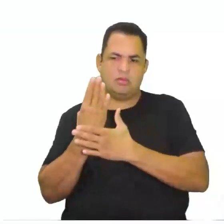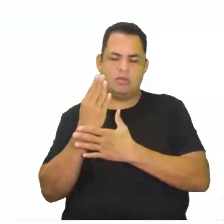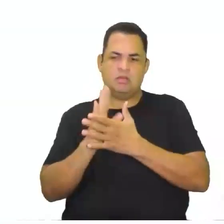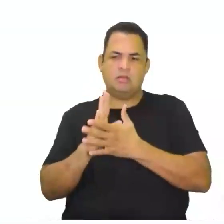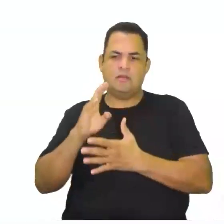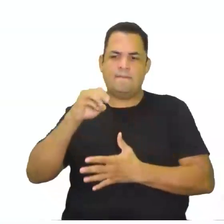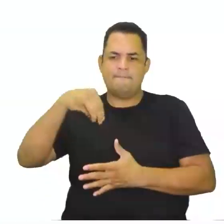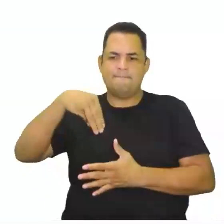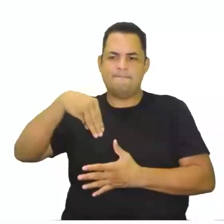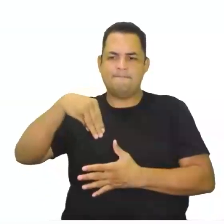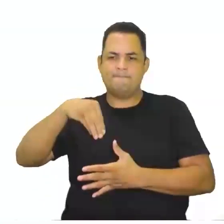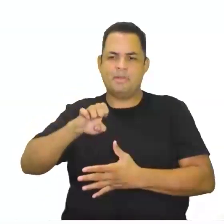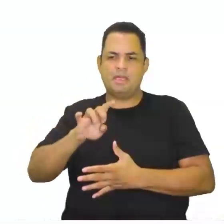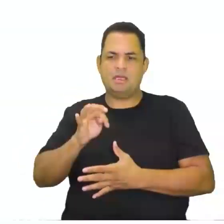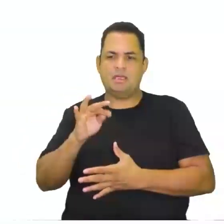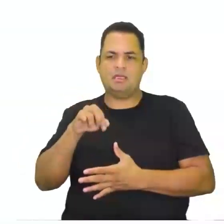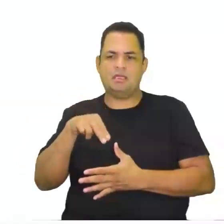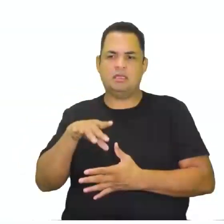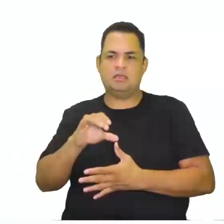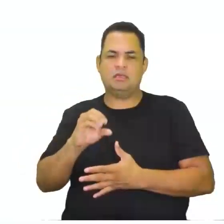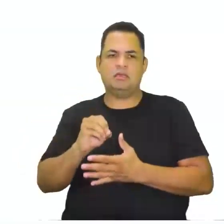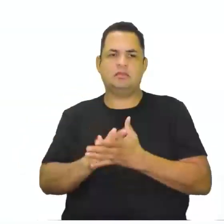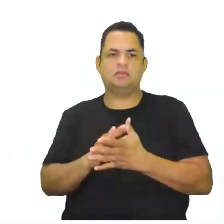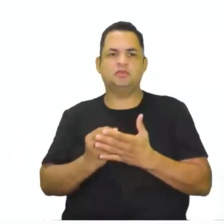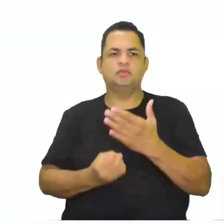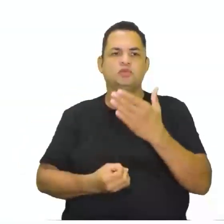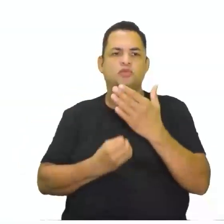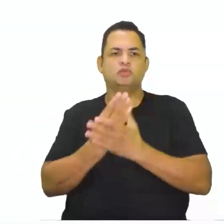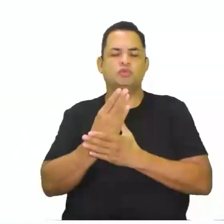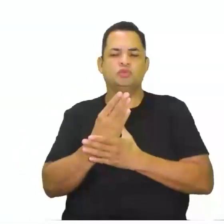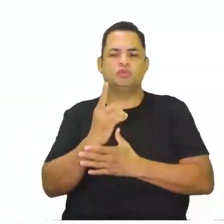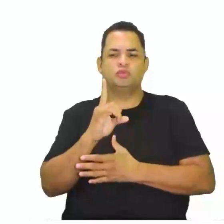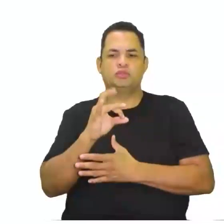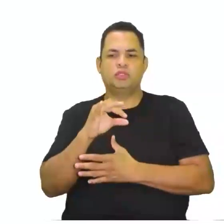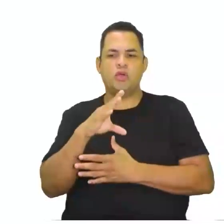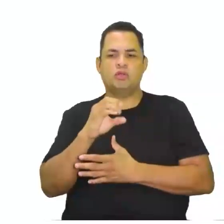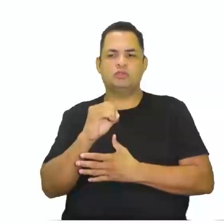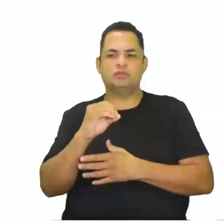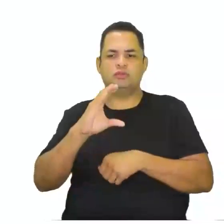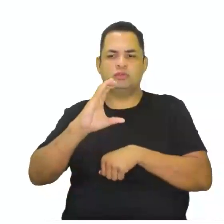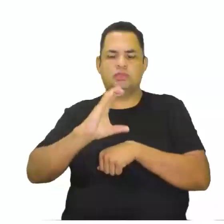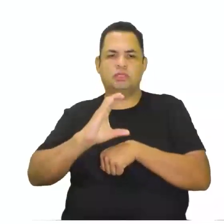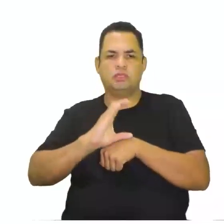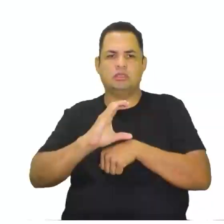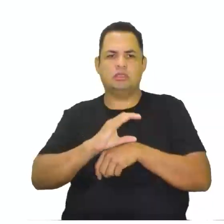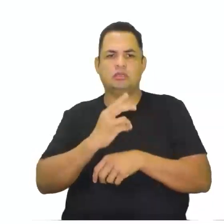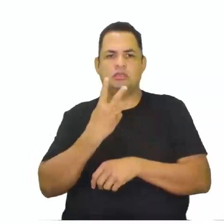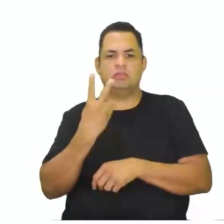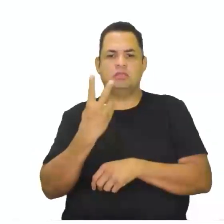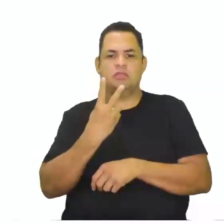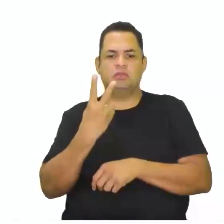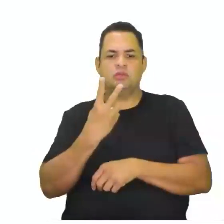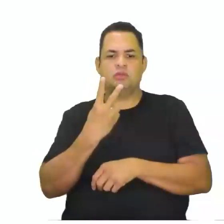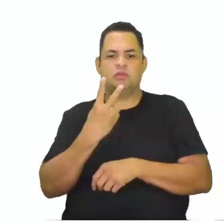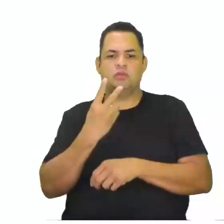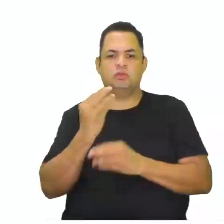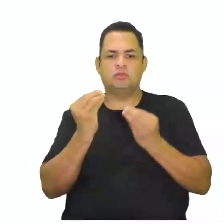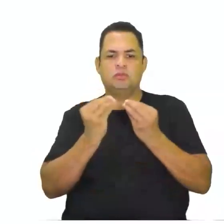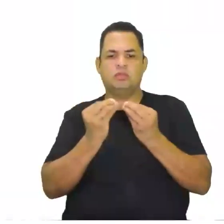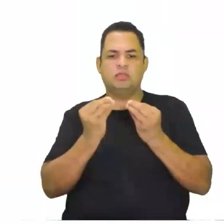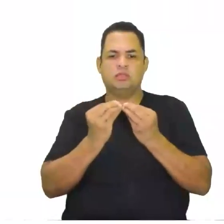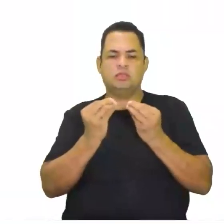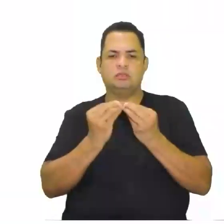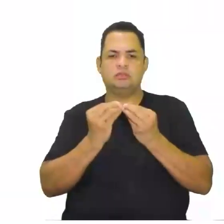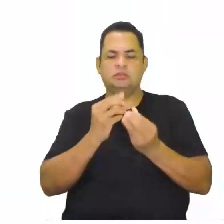metano, ela vai dar origem ao dióxido de carbono e 2 moléculas de